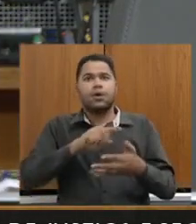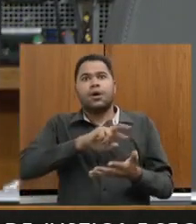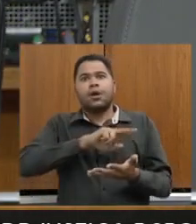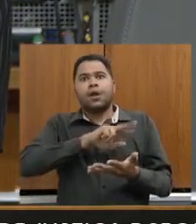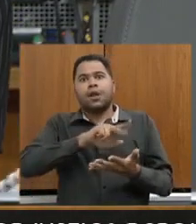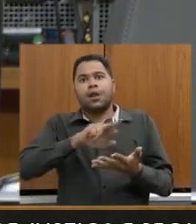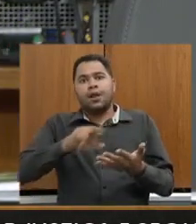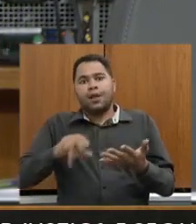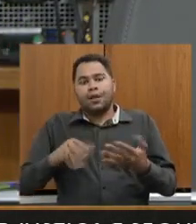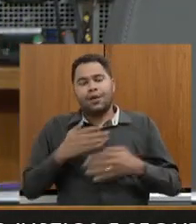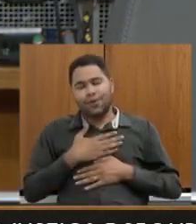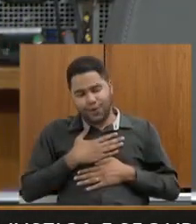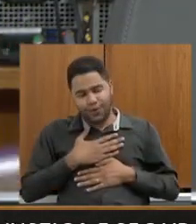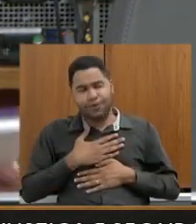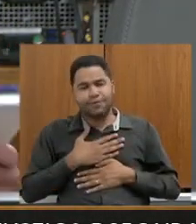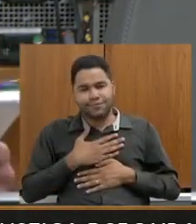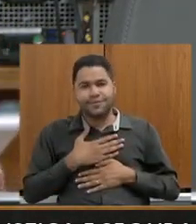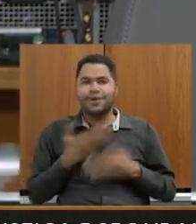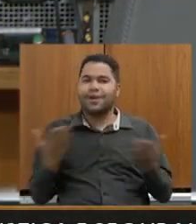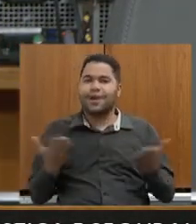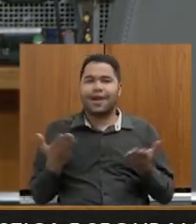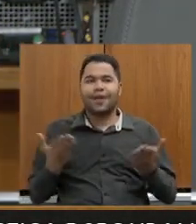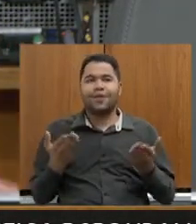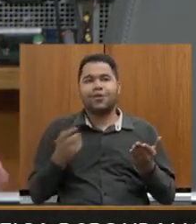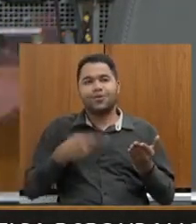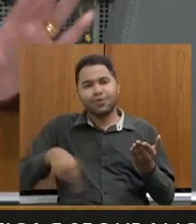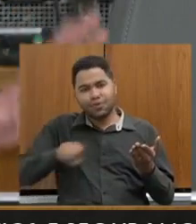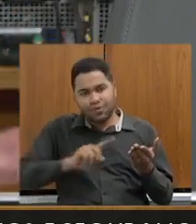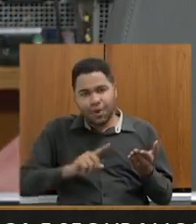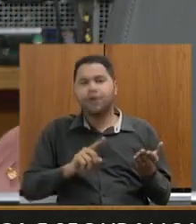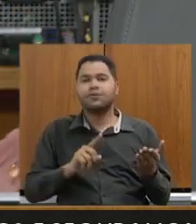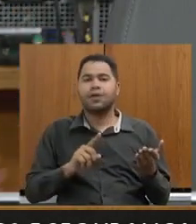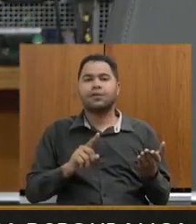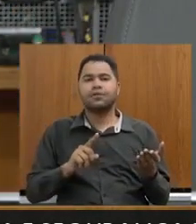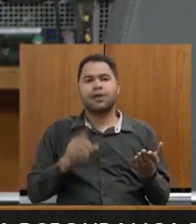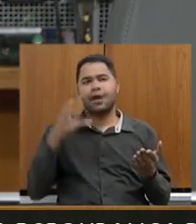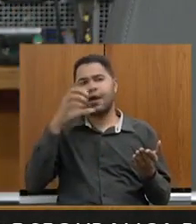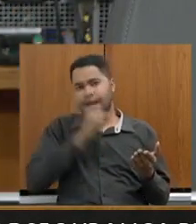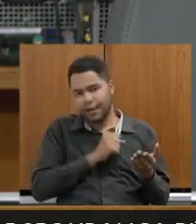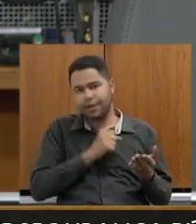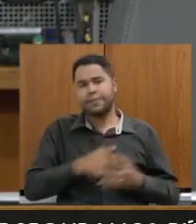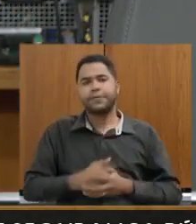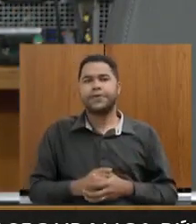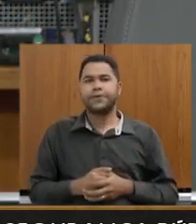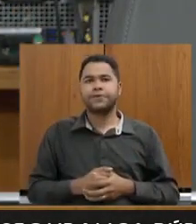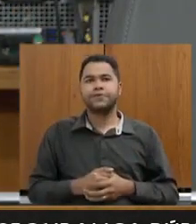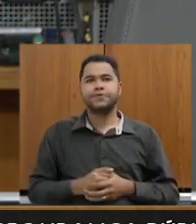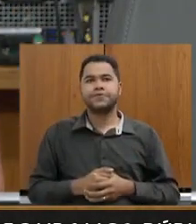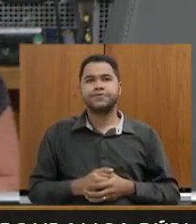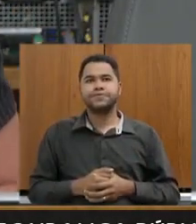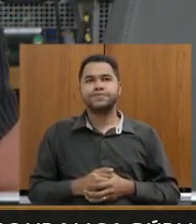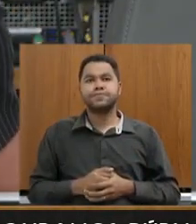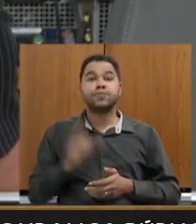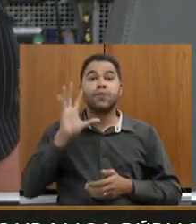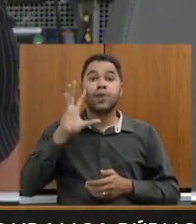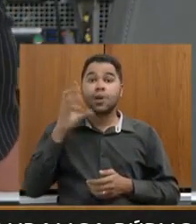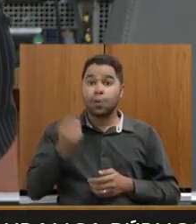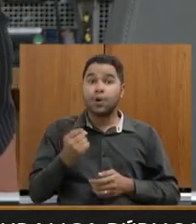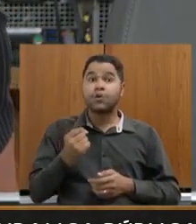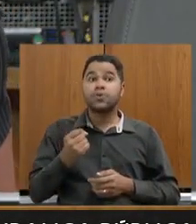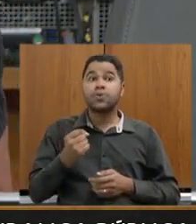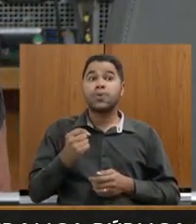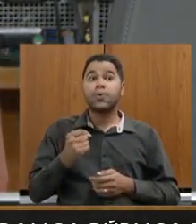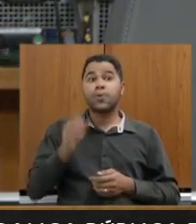muitos pontos positivos sarja eu só agora é só para gente esse aqui é coisa muito rápida né Eu acho que o principal